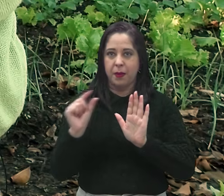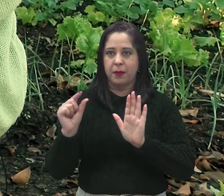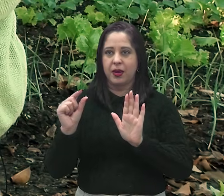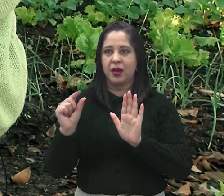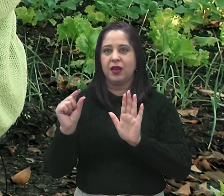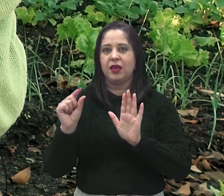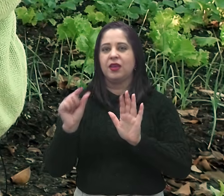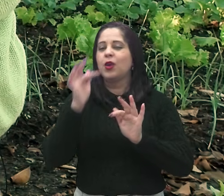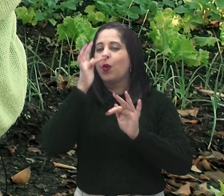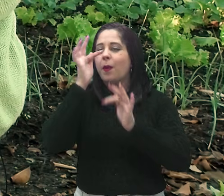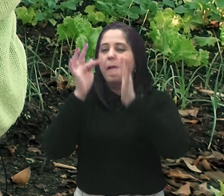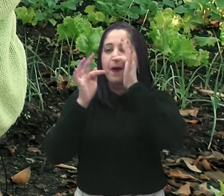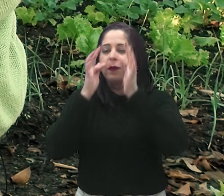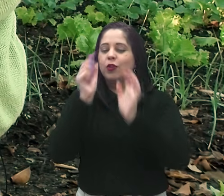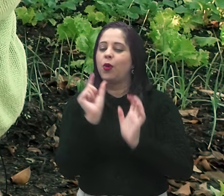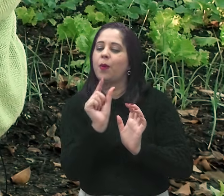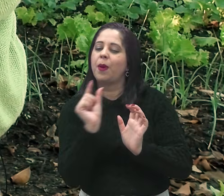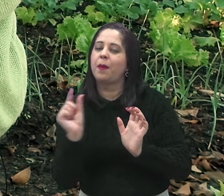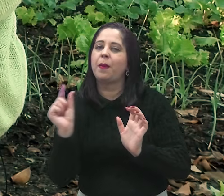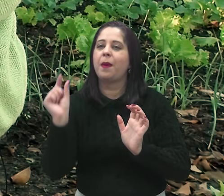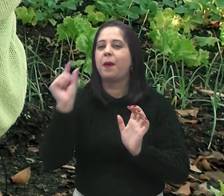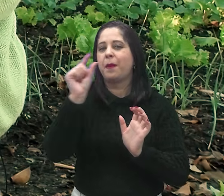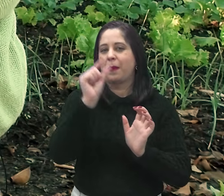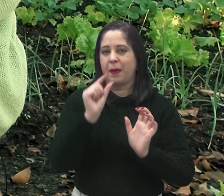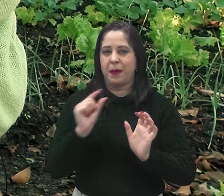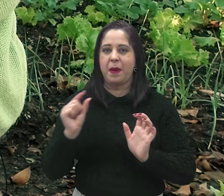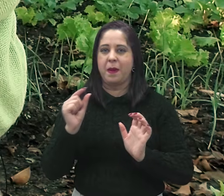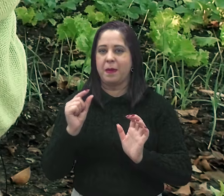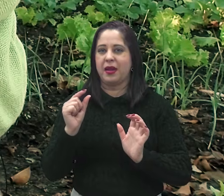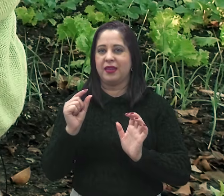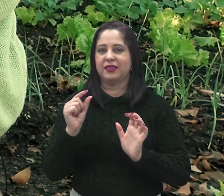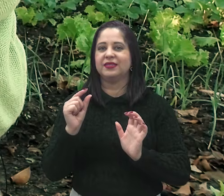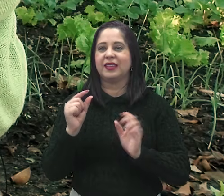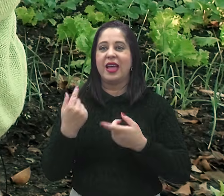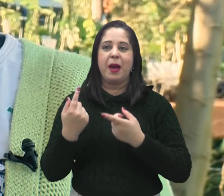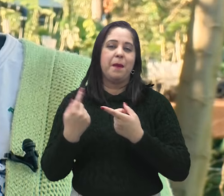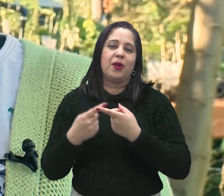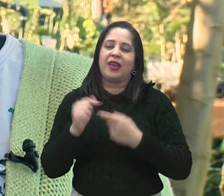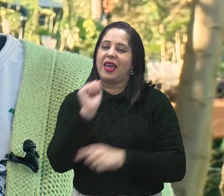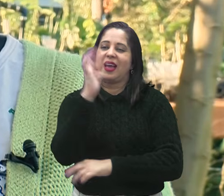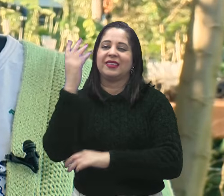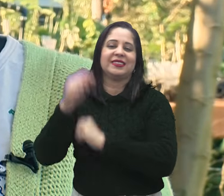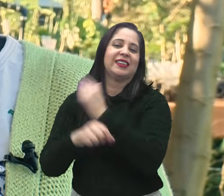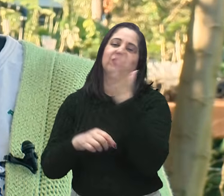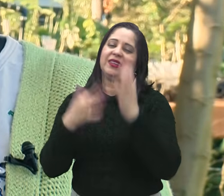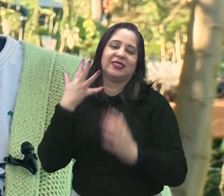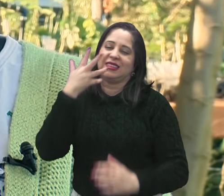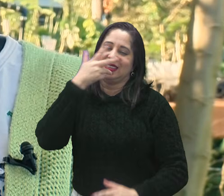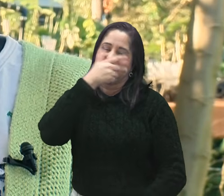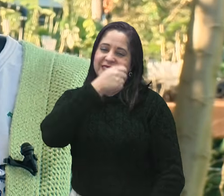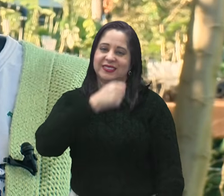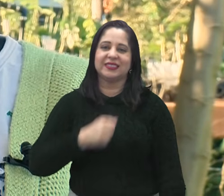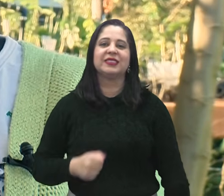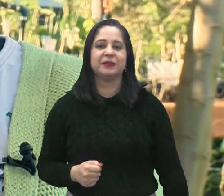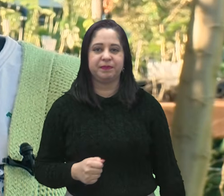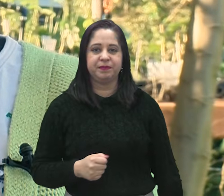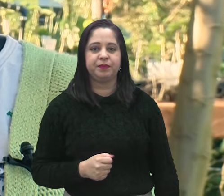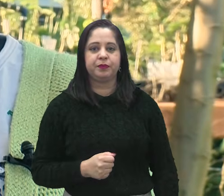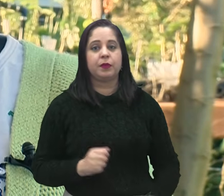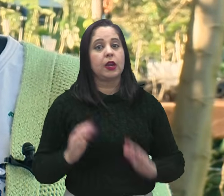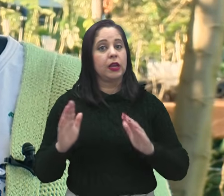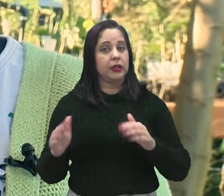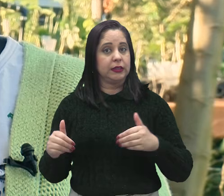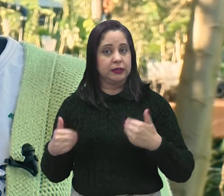assim enfeitar um pouco mais essa natureza que já é maravilhosa, né? Daí, a partir desse trabalho da